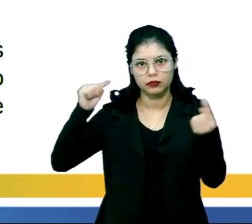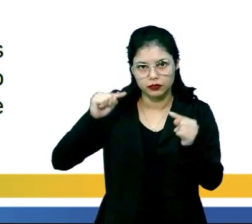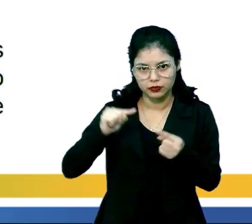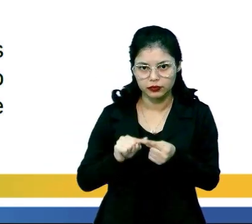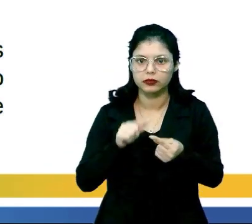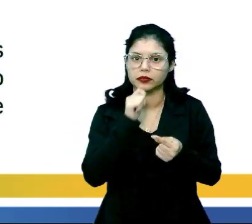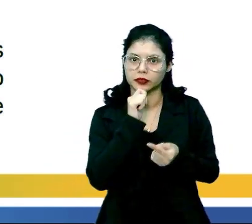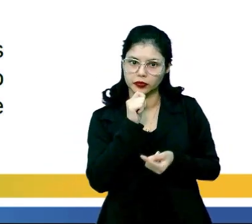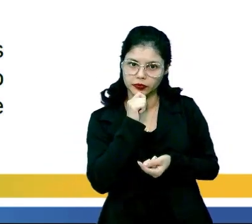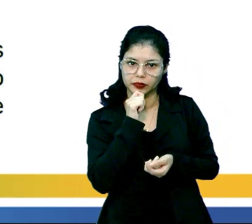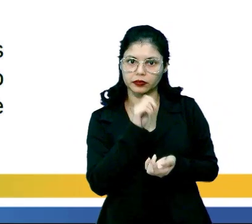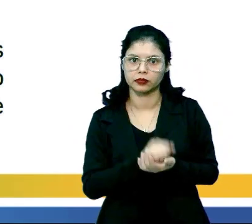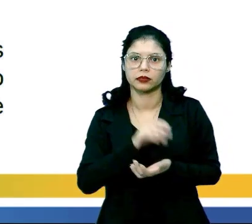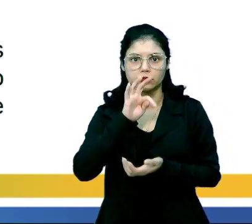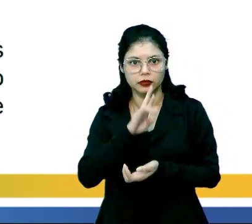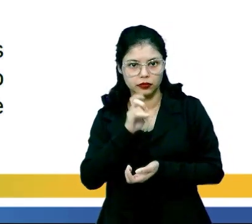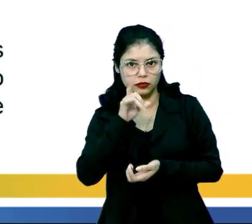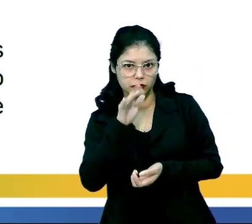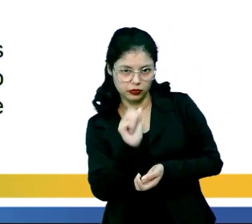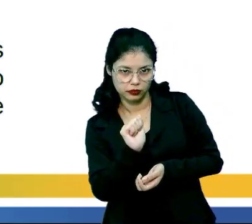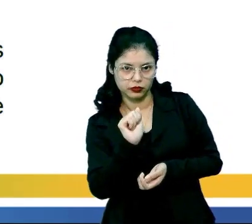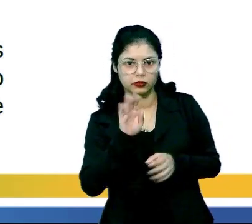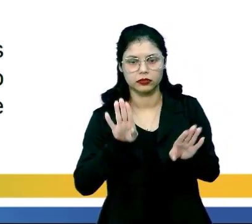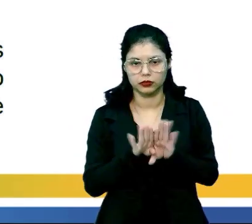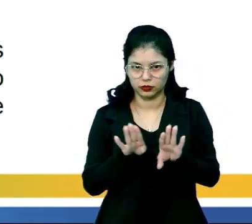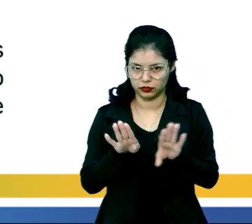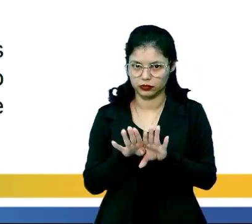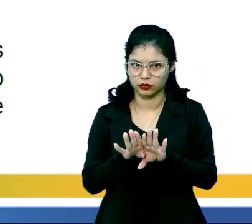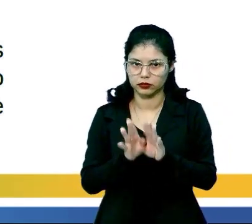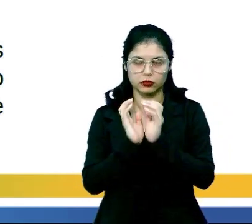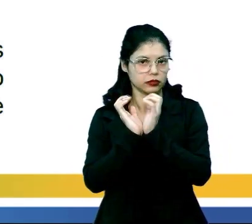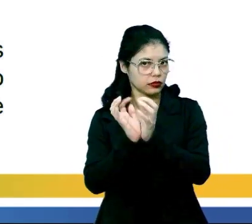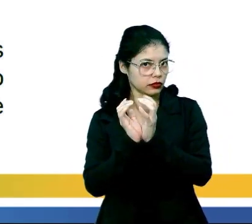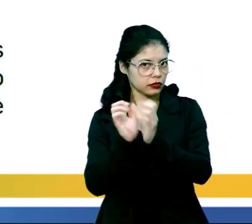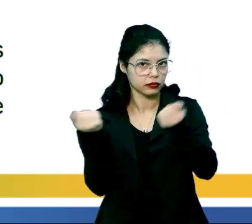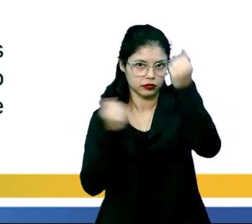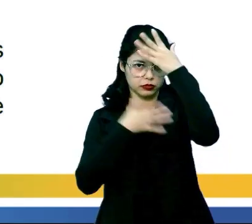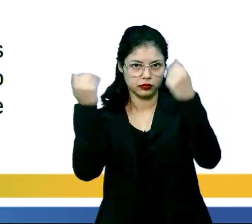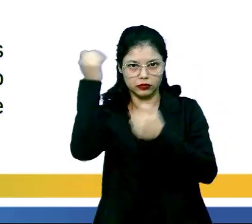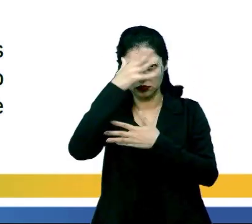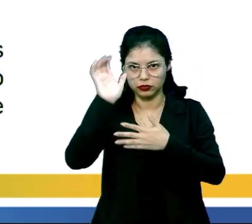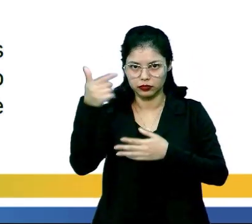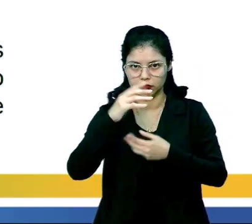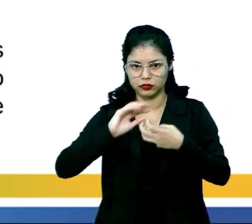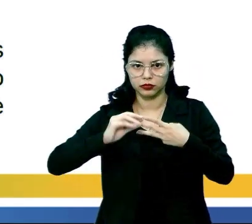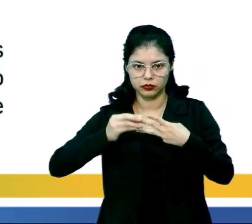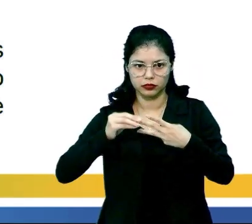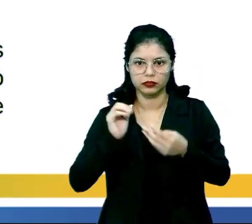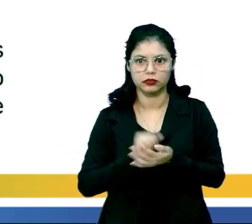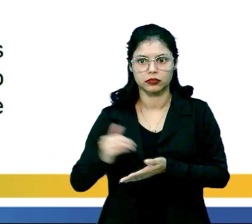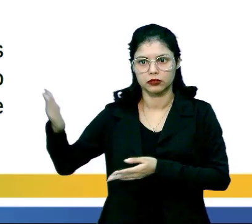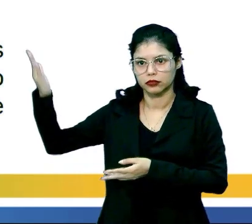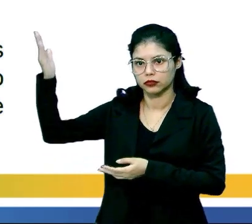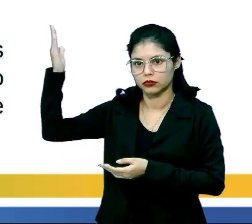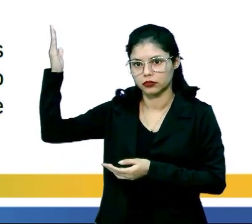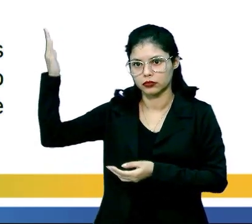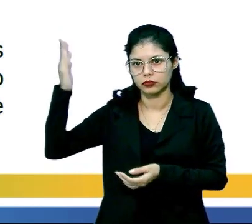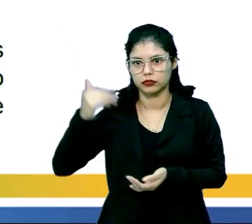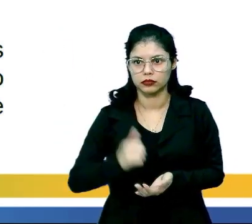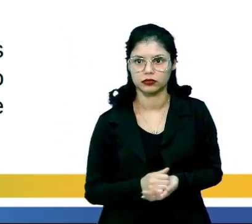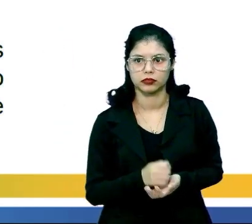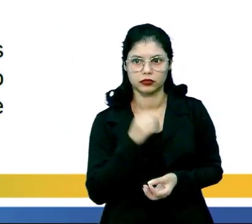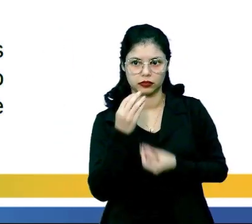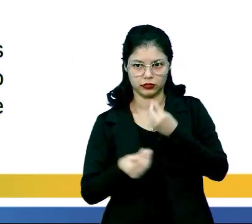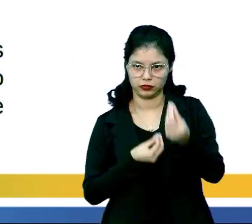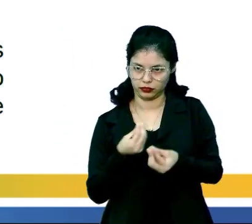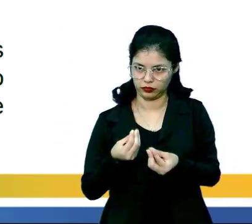próximo entre a extremidade do axônio e o neurônio e a superfície de outras células. Aqui a gente tem um esquema,